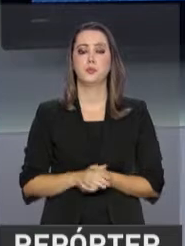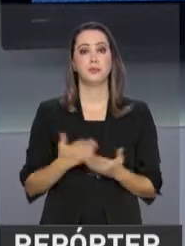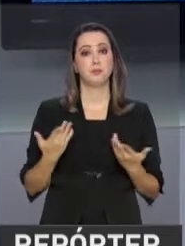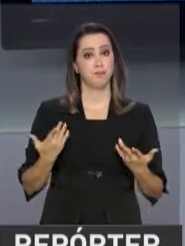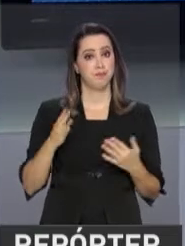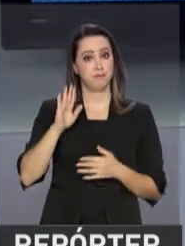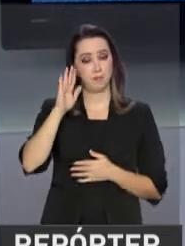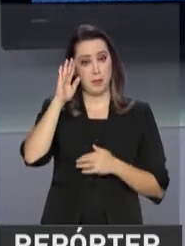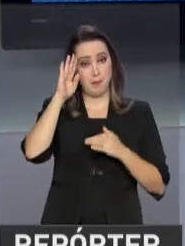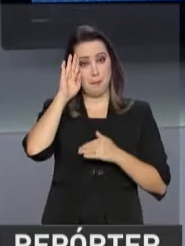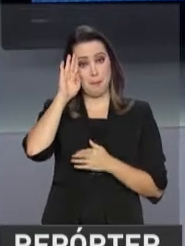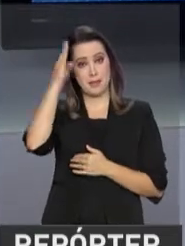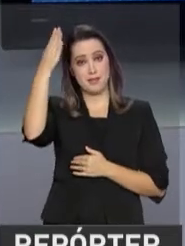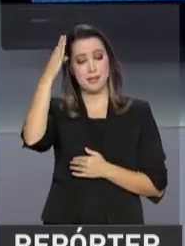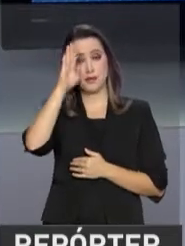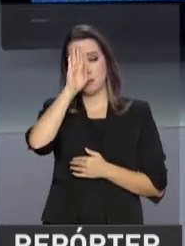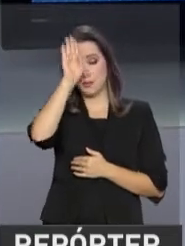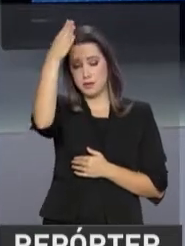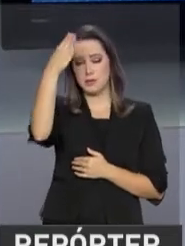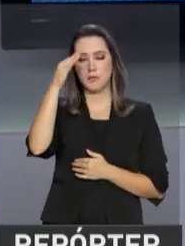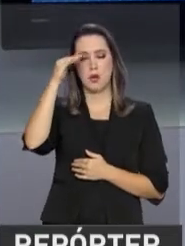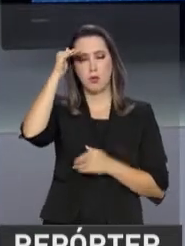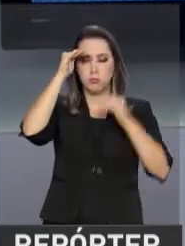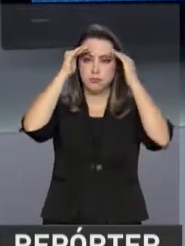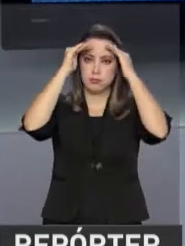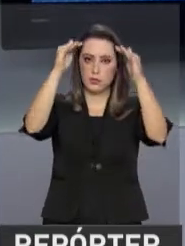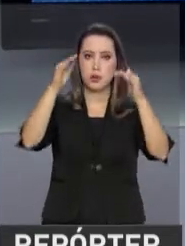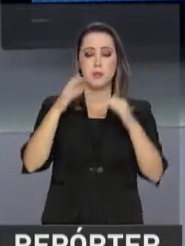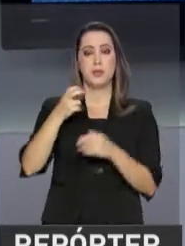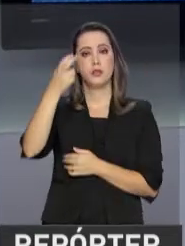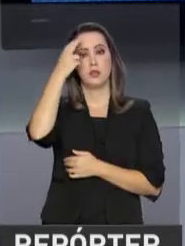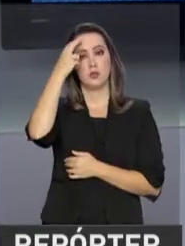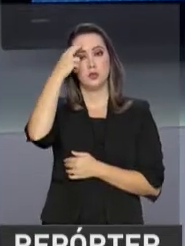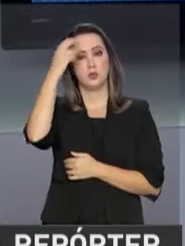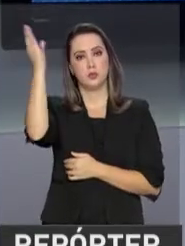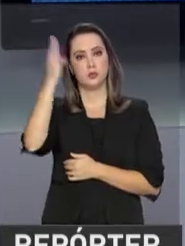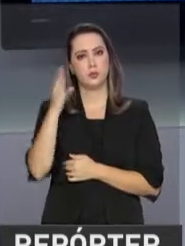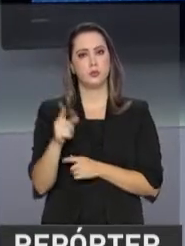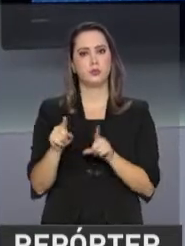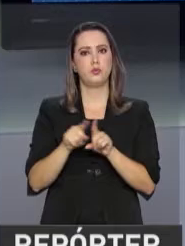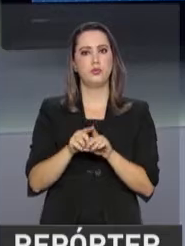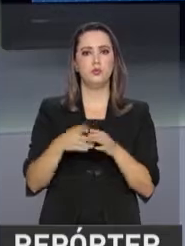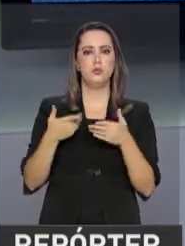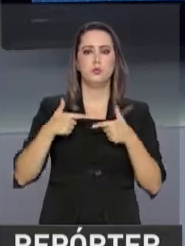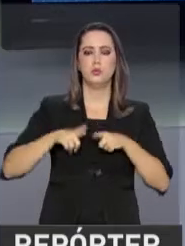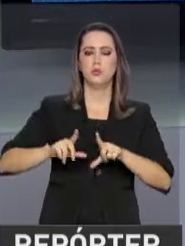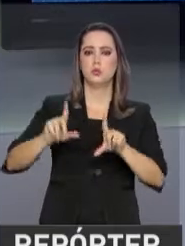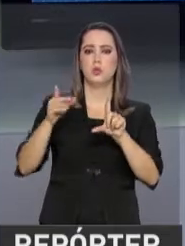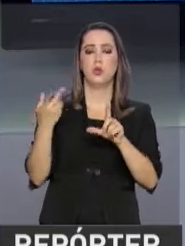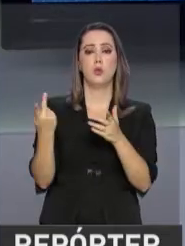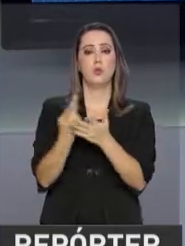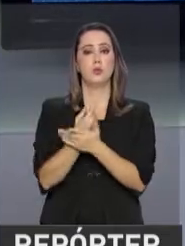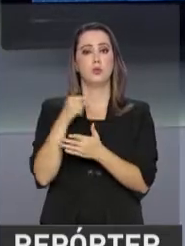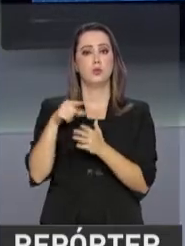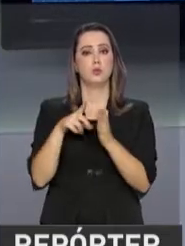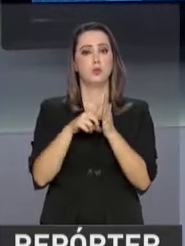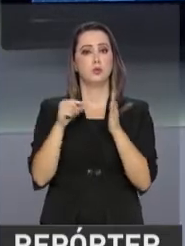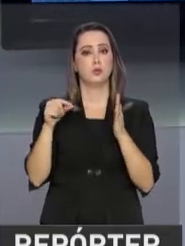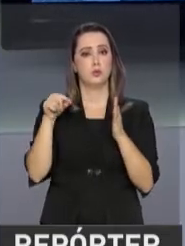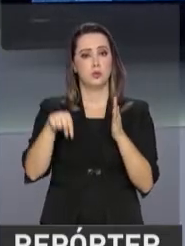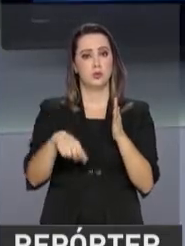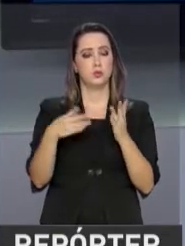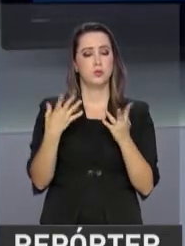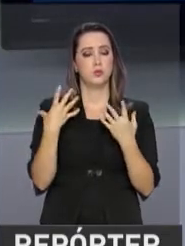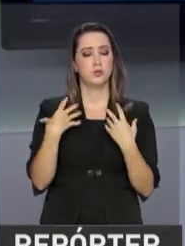brasileira vai ser realizada nada daqui a pouco no palácio do planalto é a ordem do mérito cultural 2017 o repórter